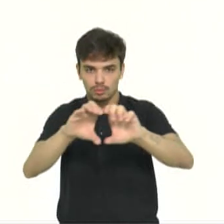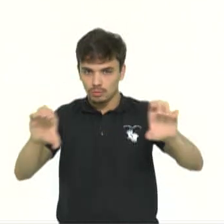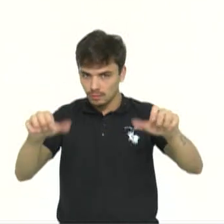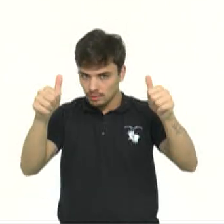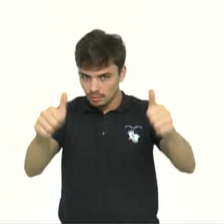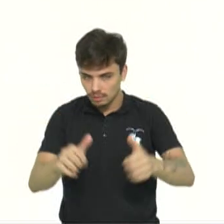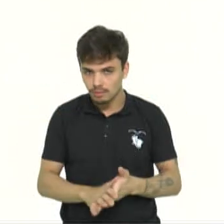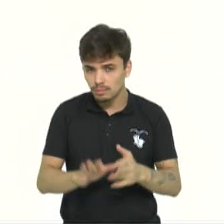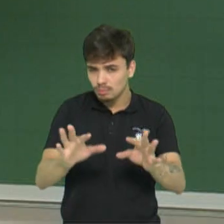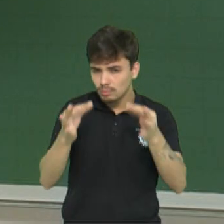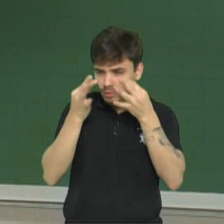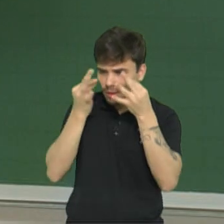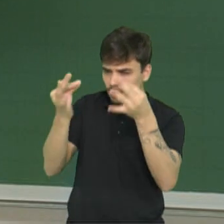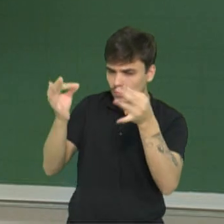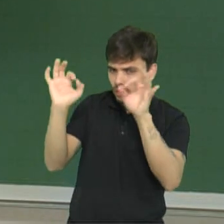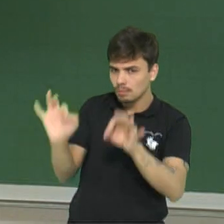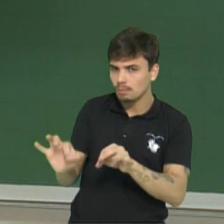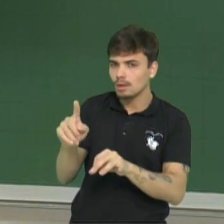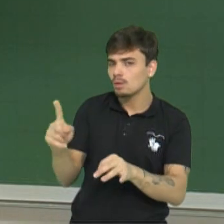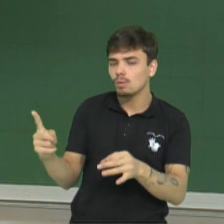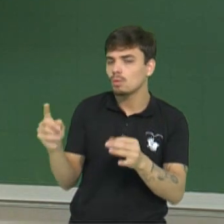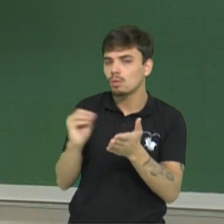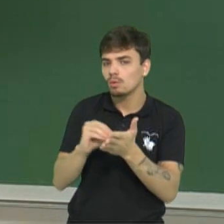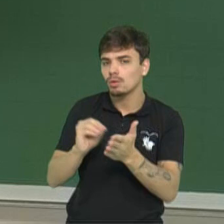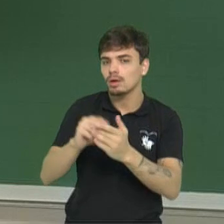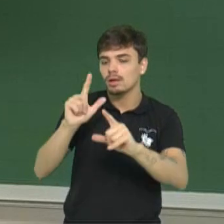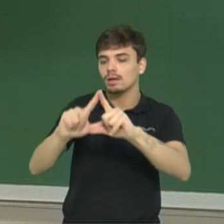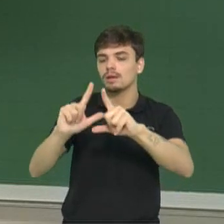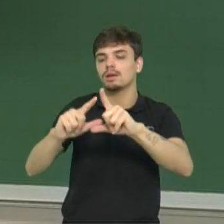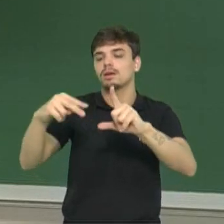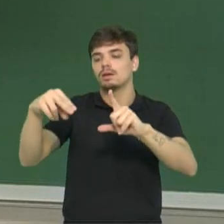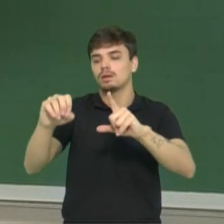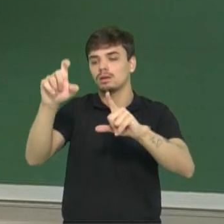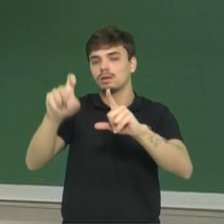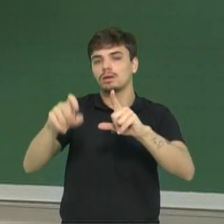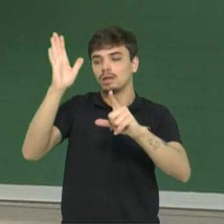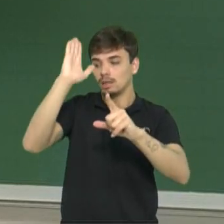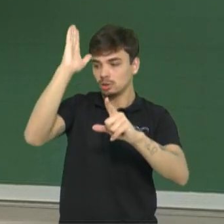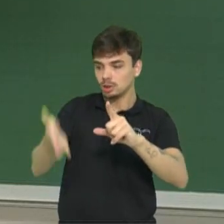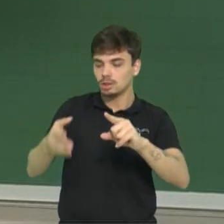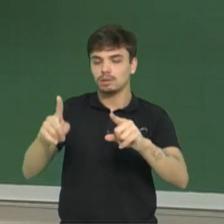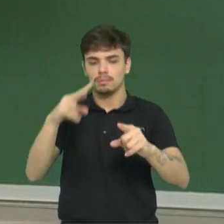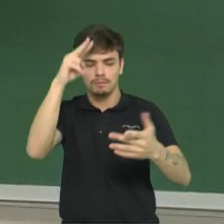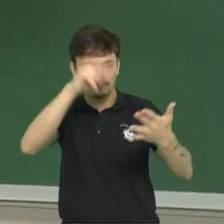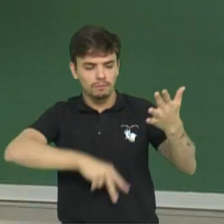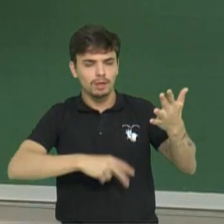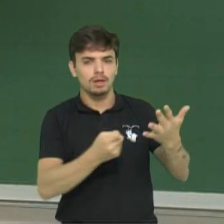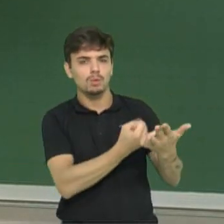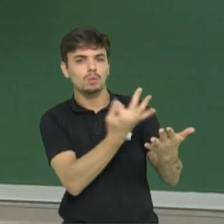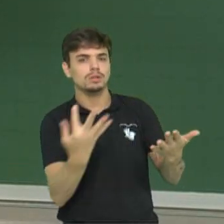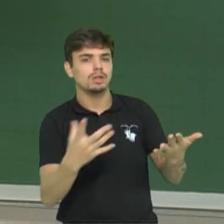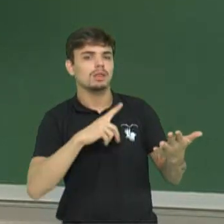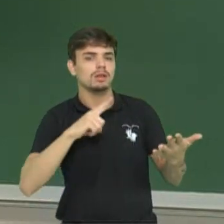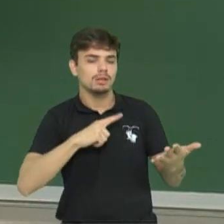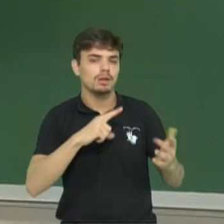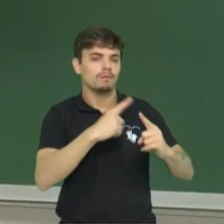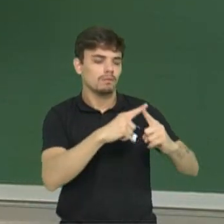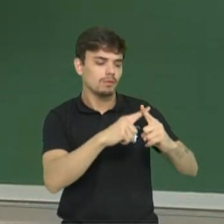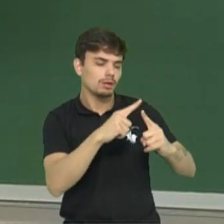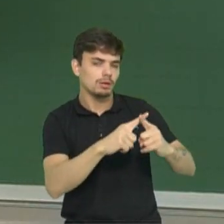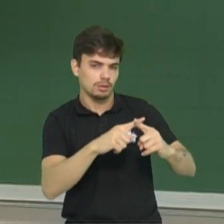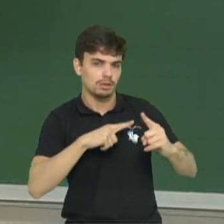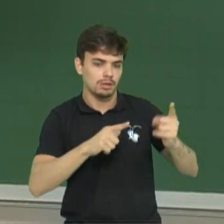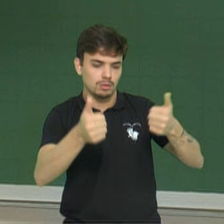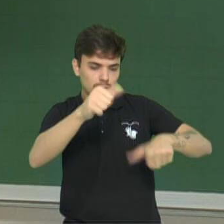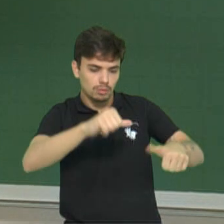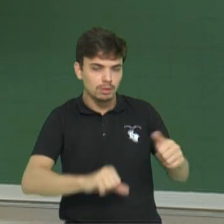certo? Tem que prestar bem atenção nisso aqui para não colocar o delta NOx direto e verificar a quantidade de vezes que o elemento